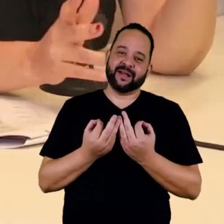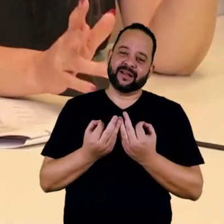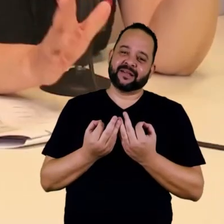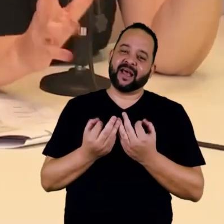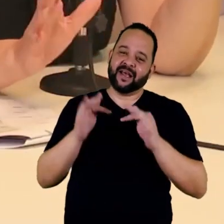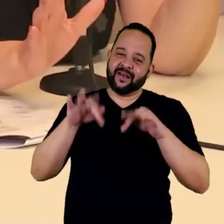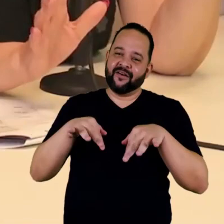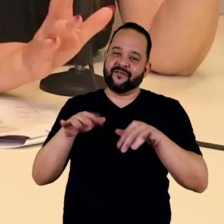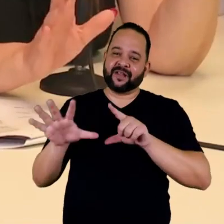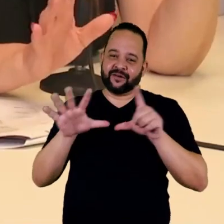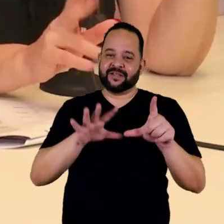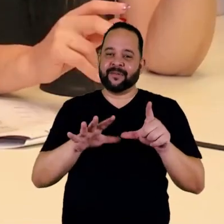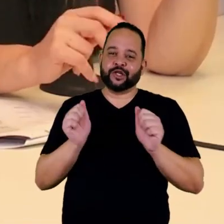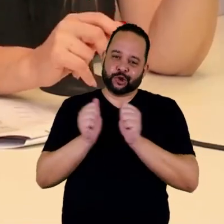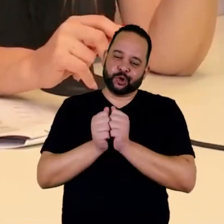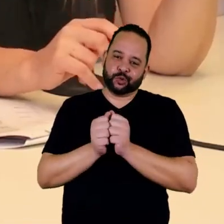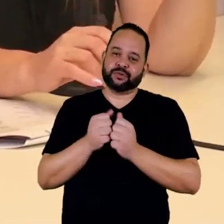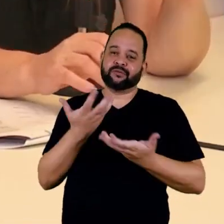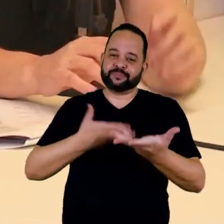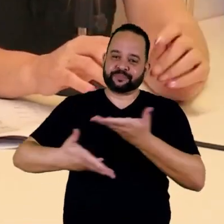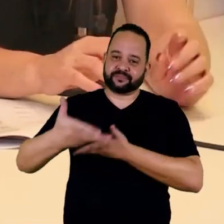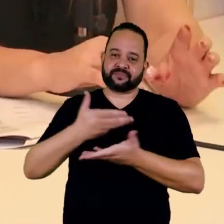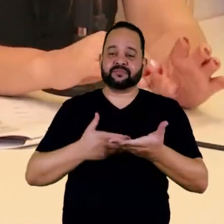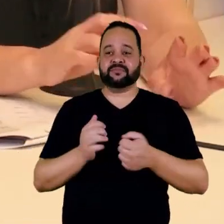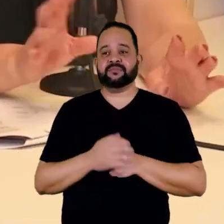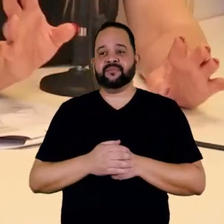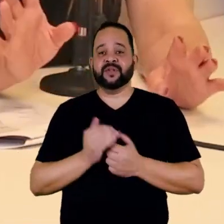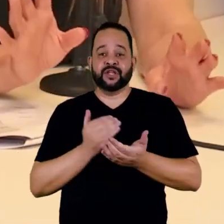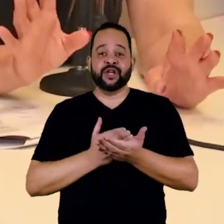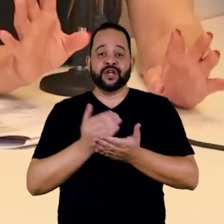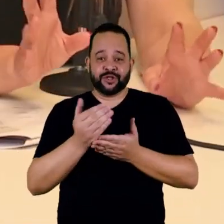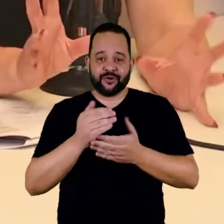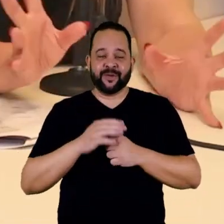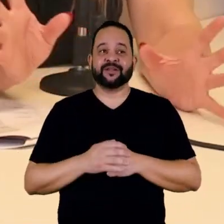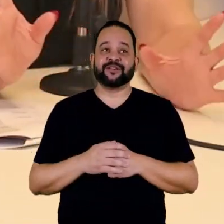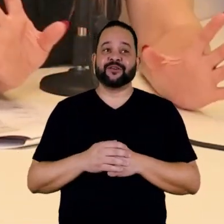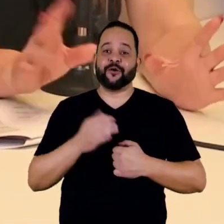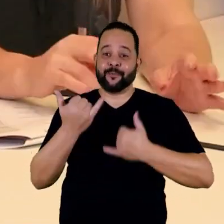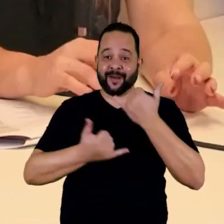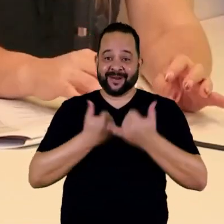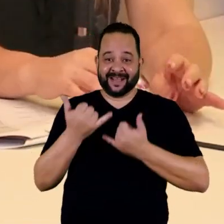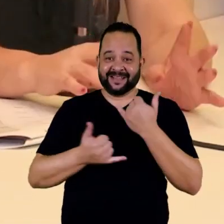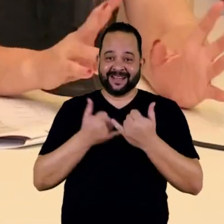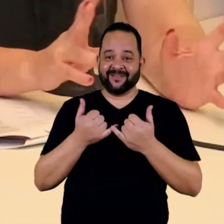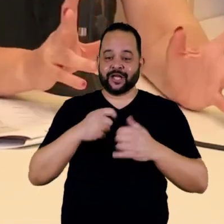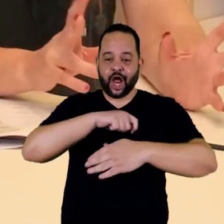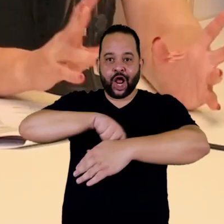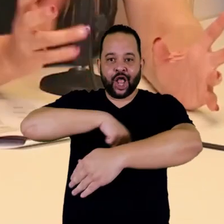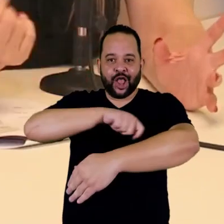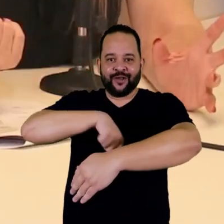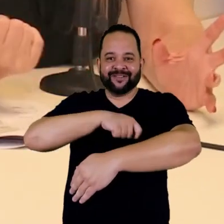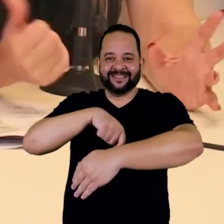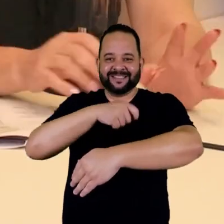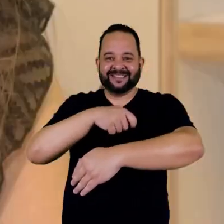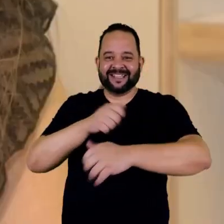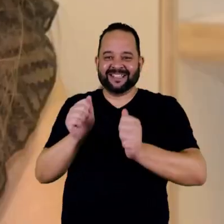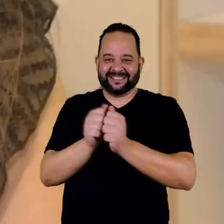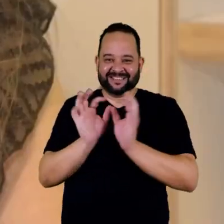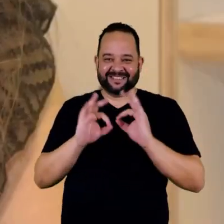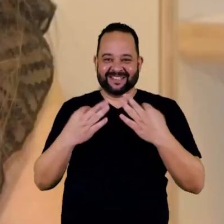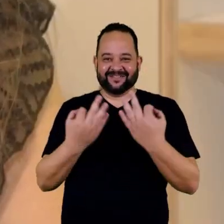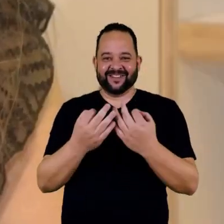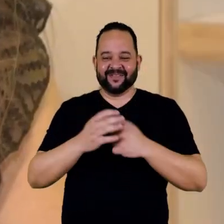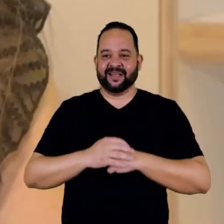família a gente começou uma brincadeira que chamava masterchef Family E aí por conta de quando viaja sem a